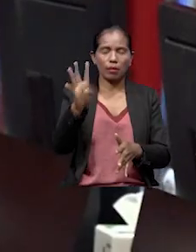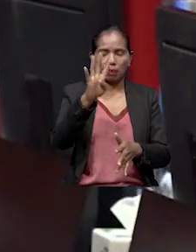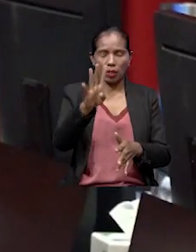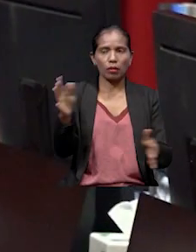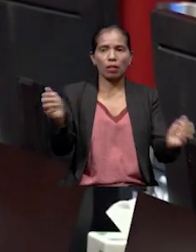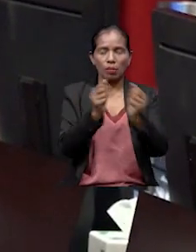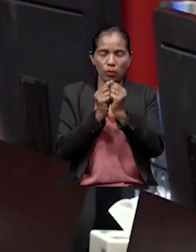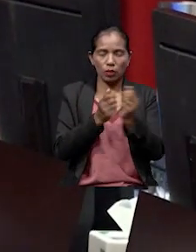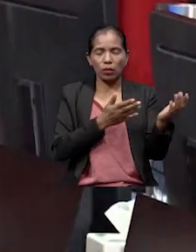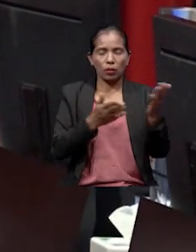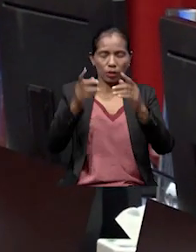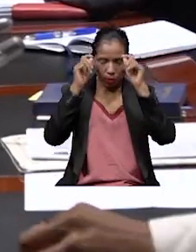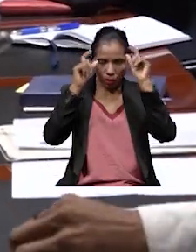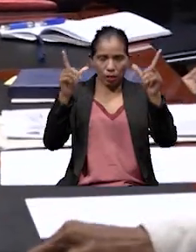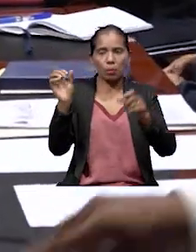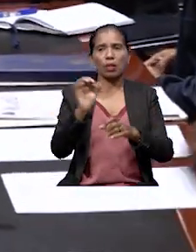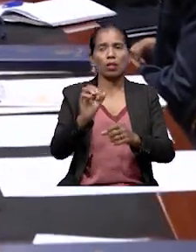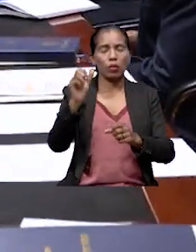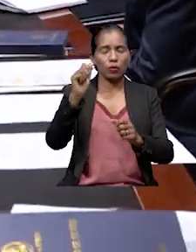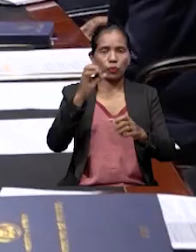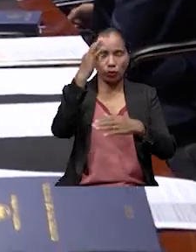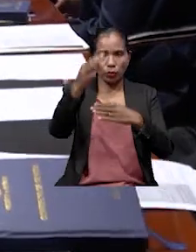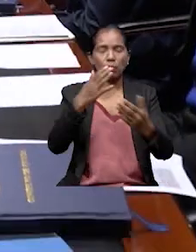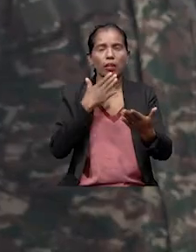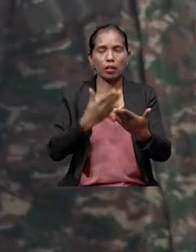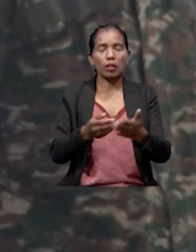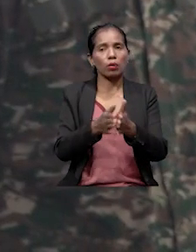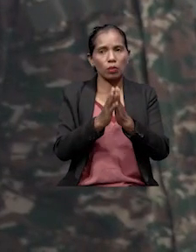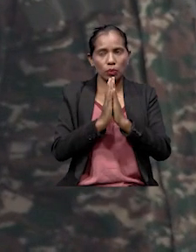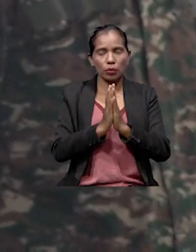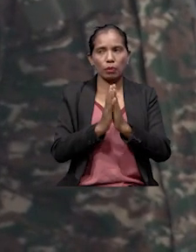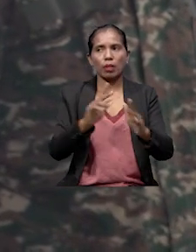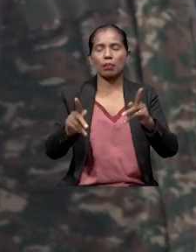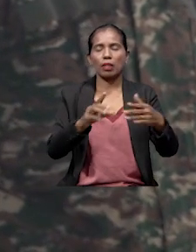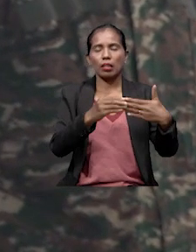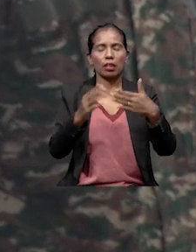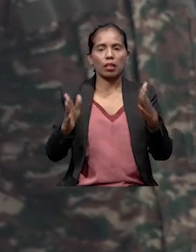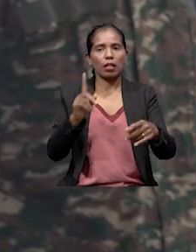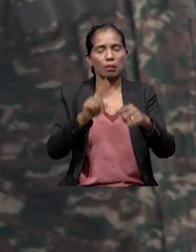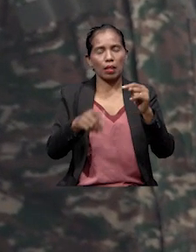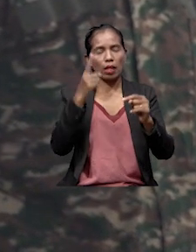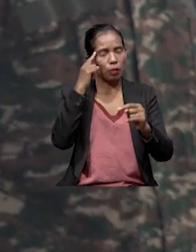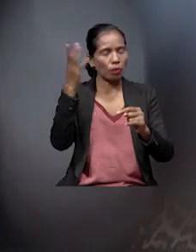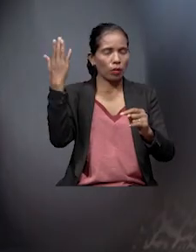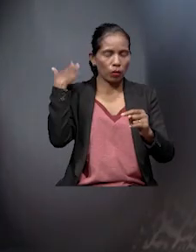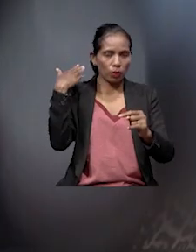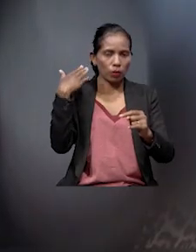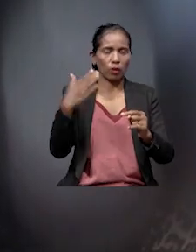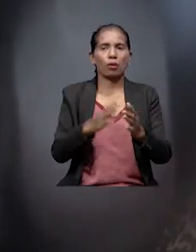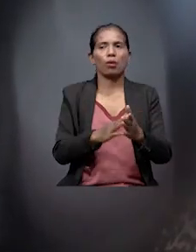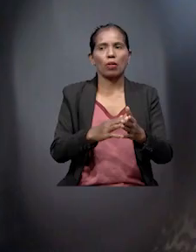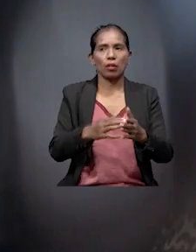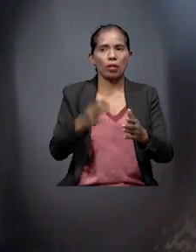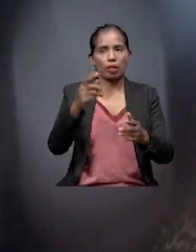Timor-Leste ba futuro nebe diak. Tambane husuba líder 74-75 Sira, label hanem ba kotuk ho nostalgia Sira uluk,